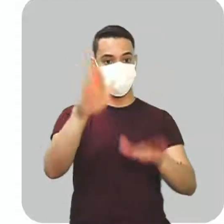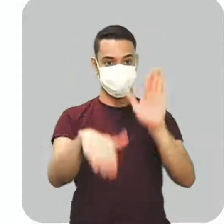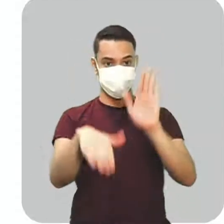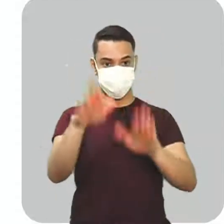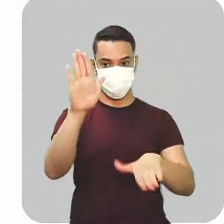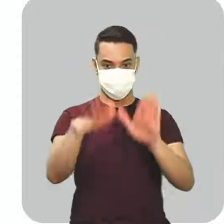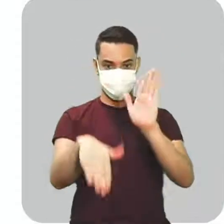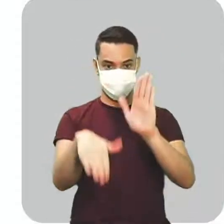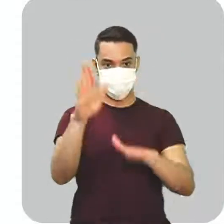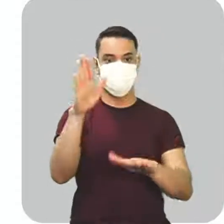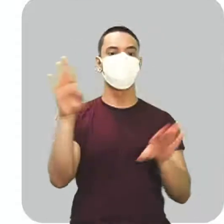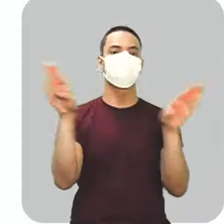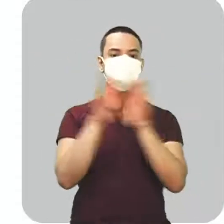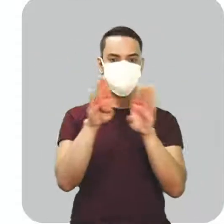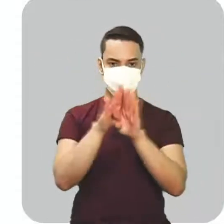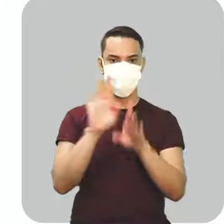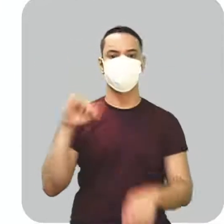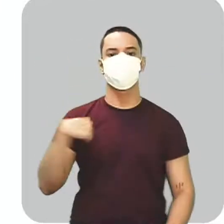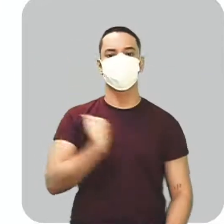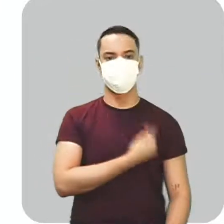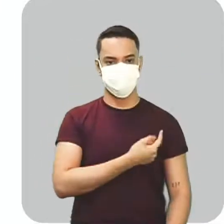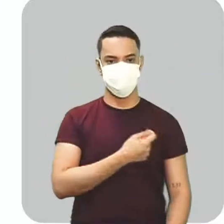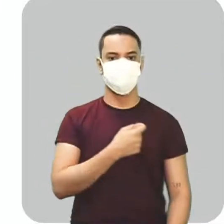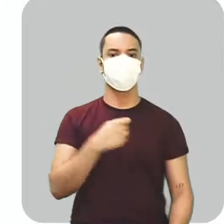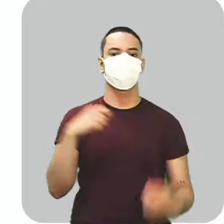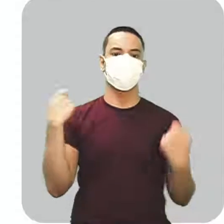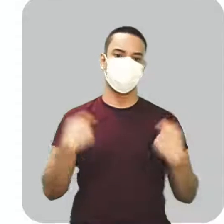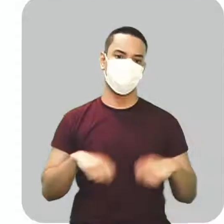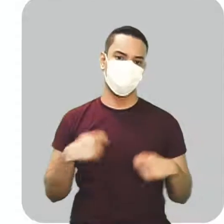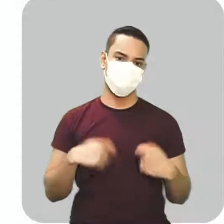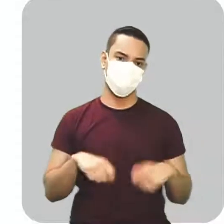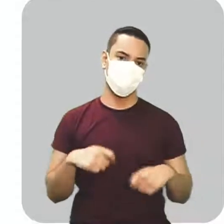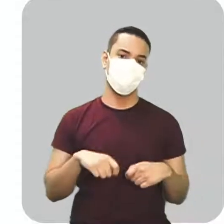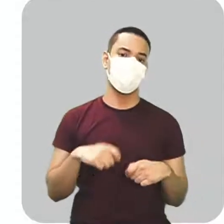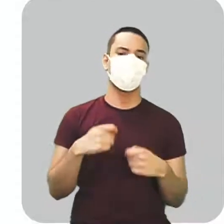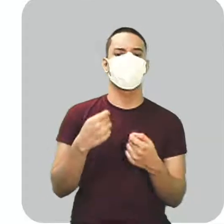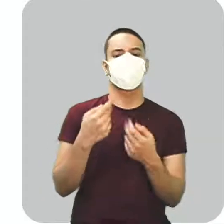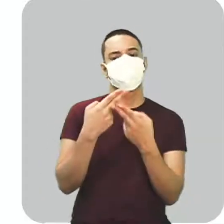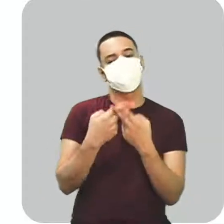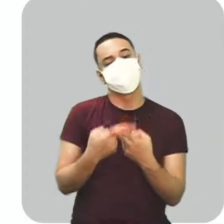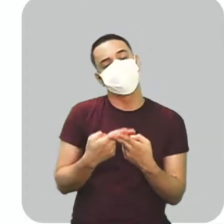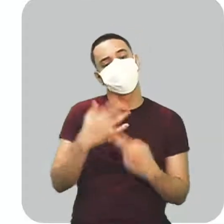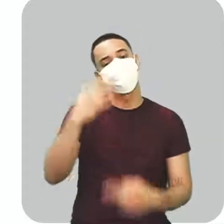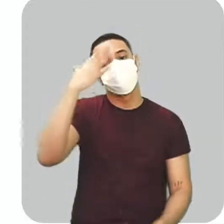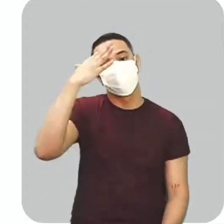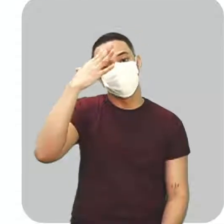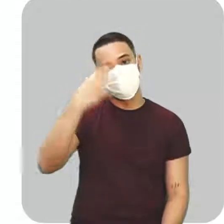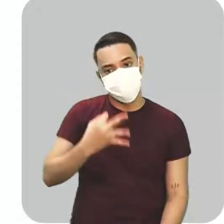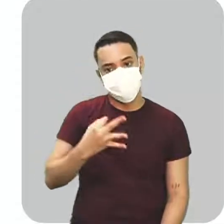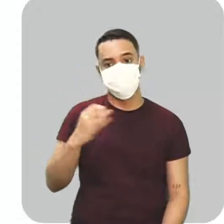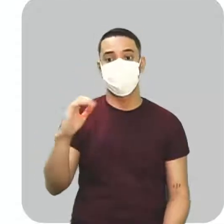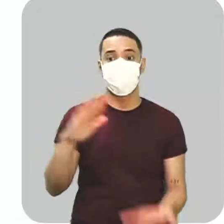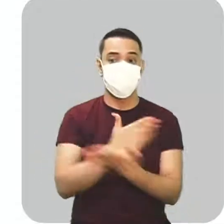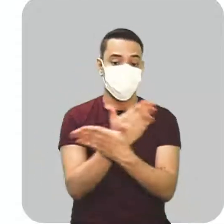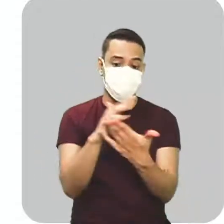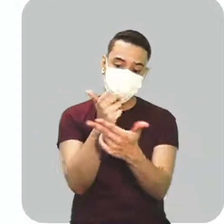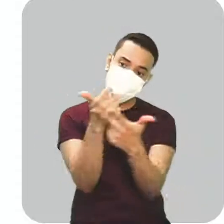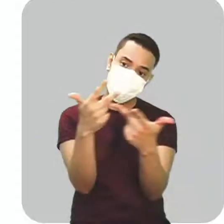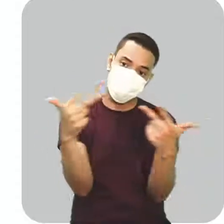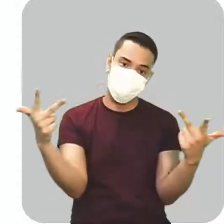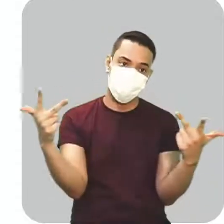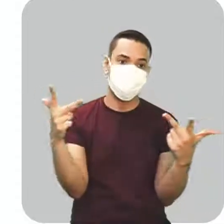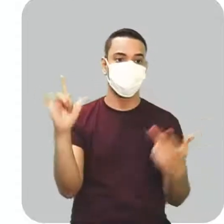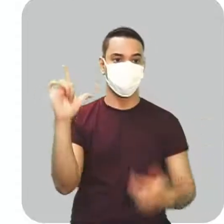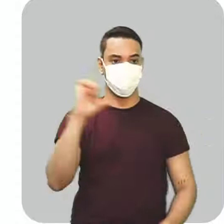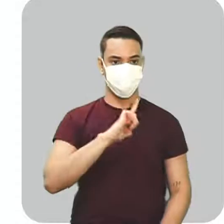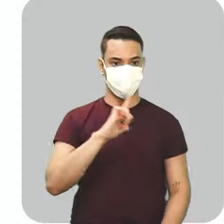vezes, também a gente tem o consolo de saber que alguma coisa que